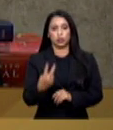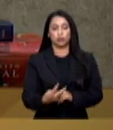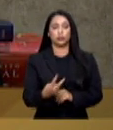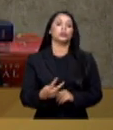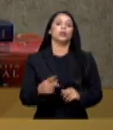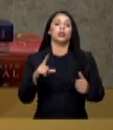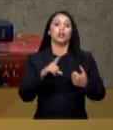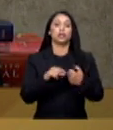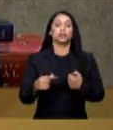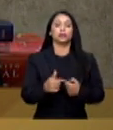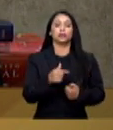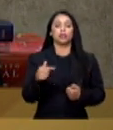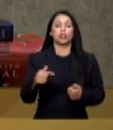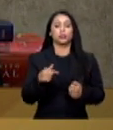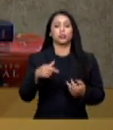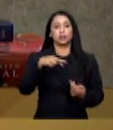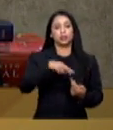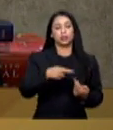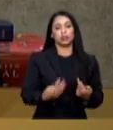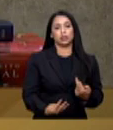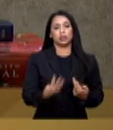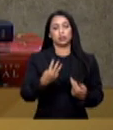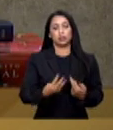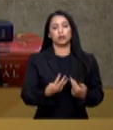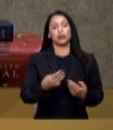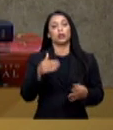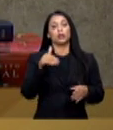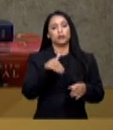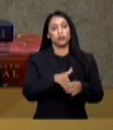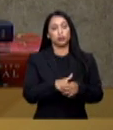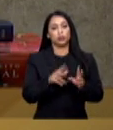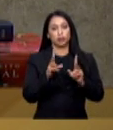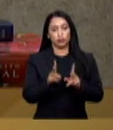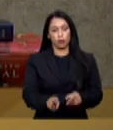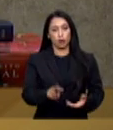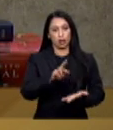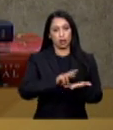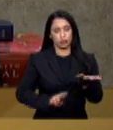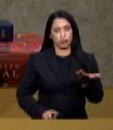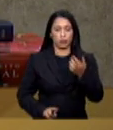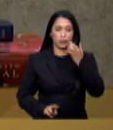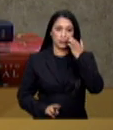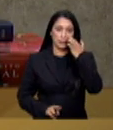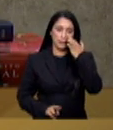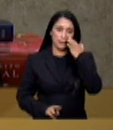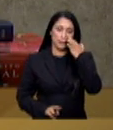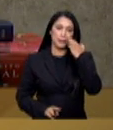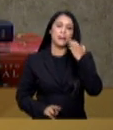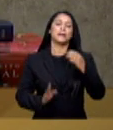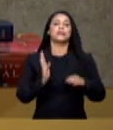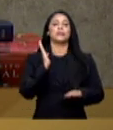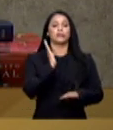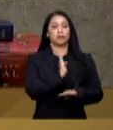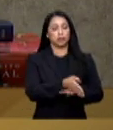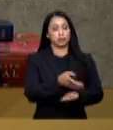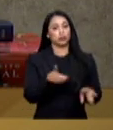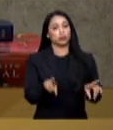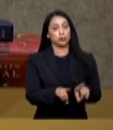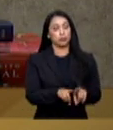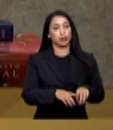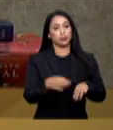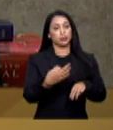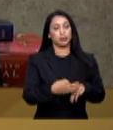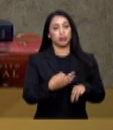7º, inciso 3º, nos termos do voto do relator. E aqui vencido também o ministro Nunes